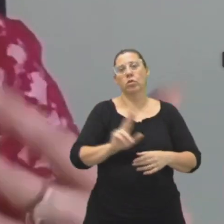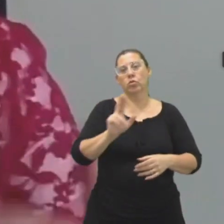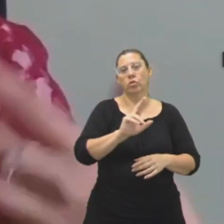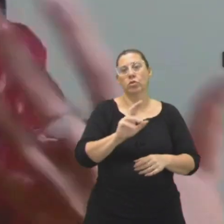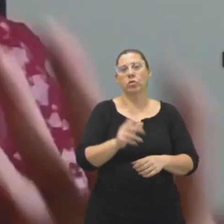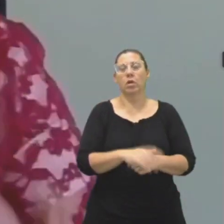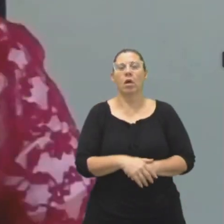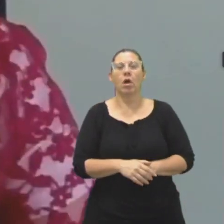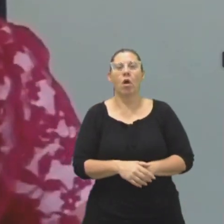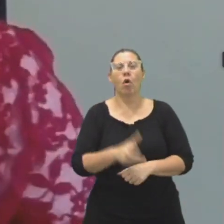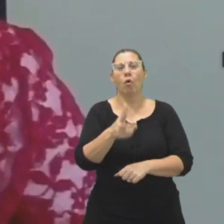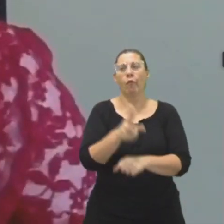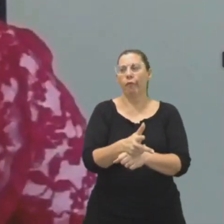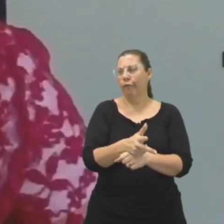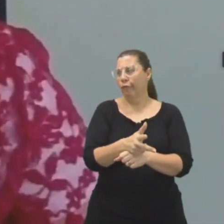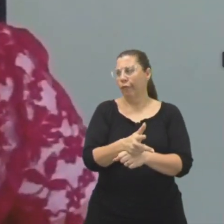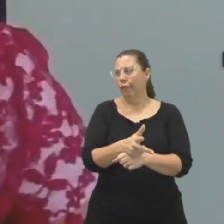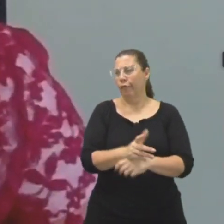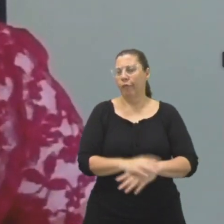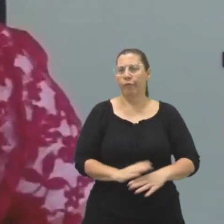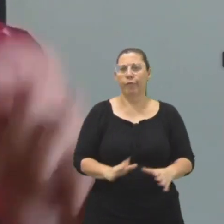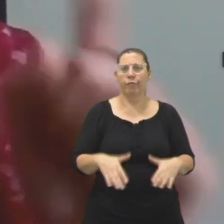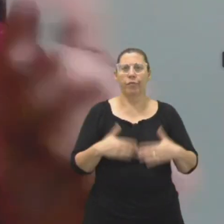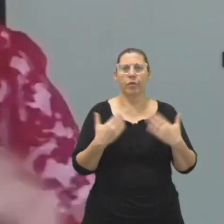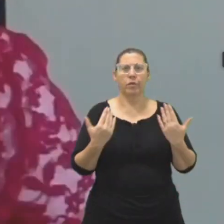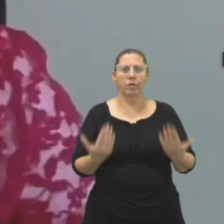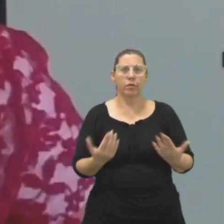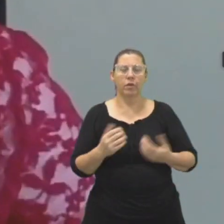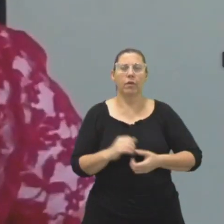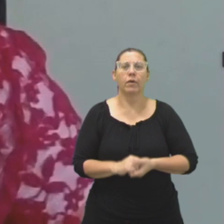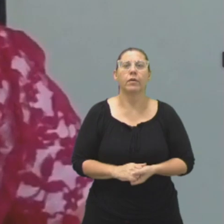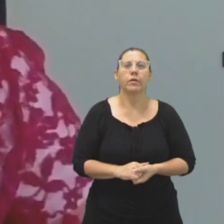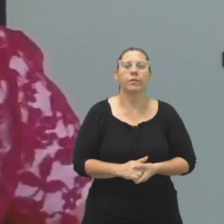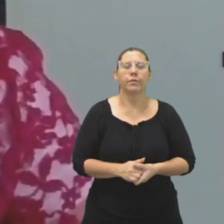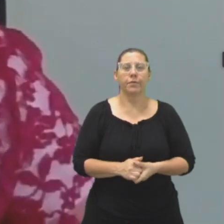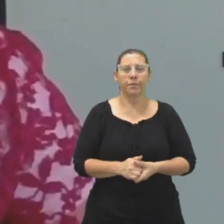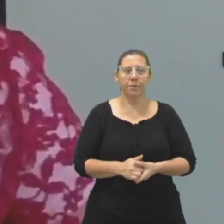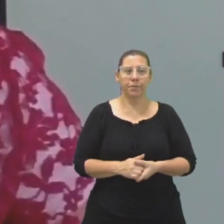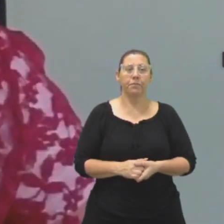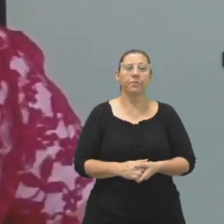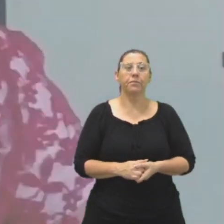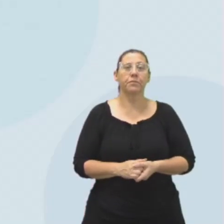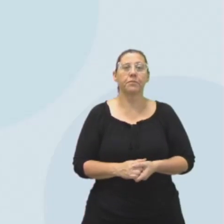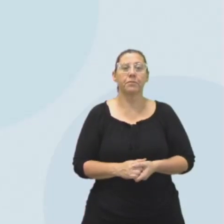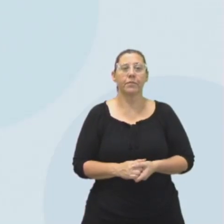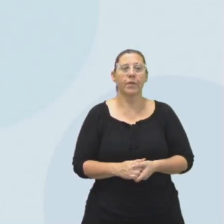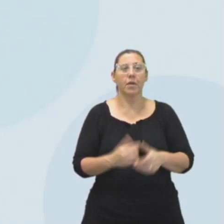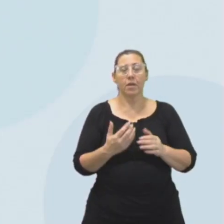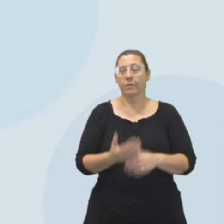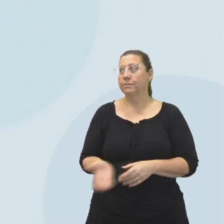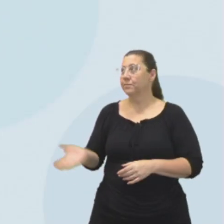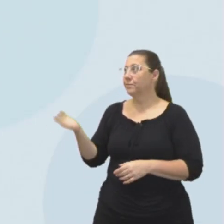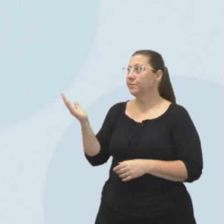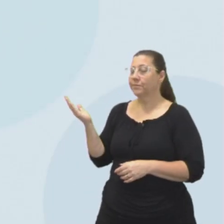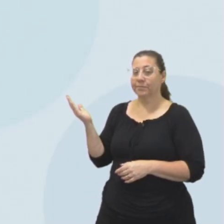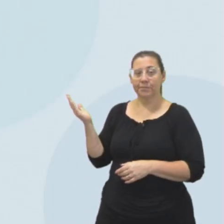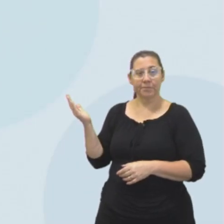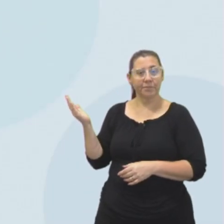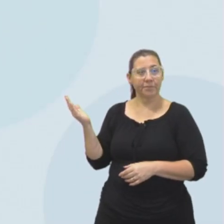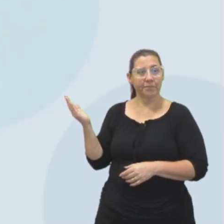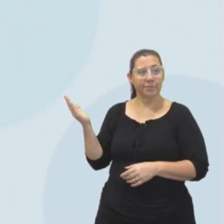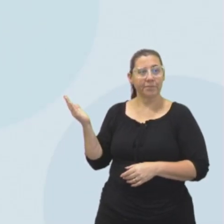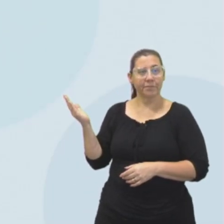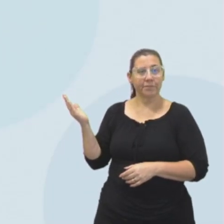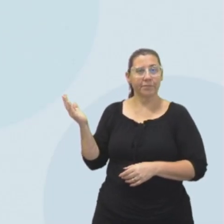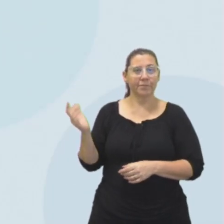que o vídeo pode explorar como recurso didático. Então, slide, por favor, que a gente vai ler o trechinho aqui do texto do